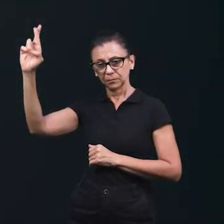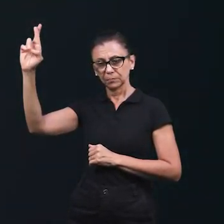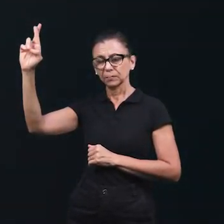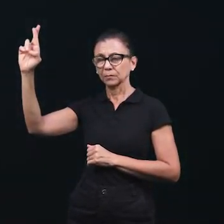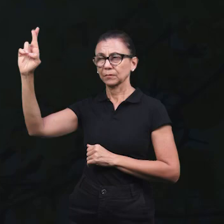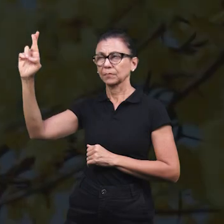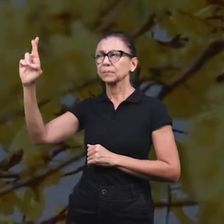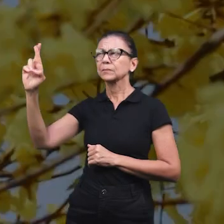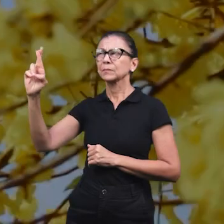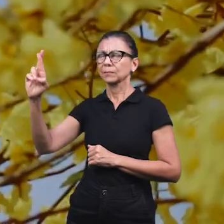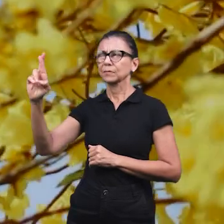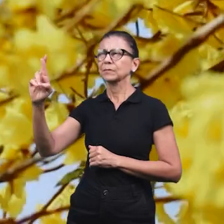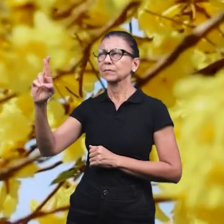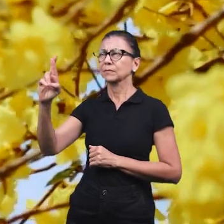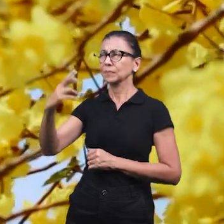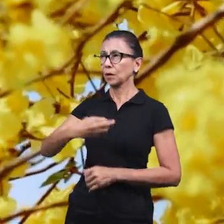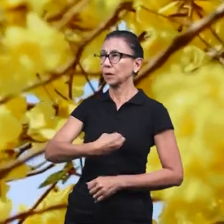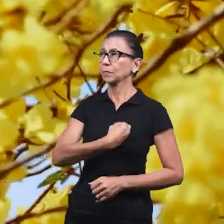Senhor,